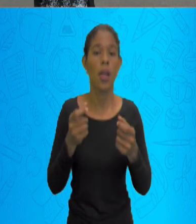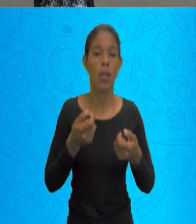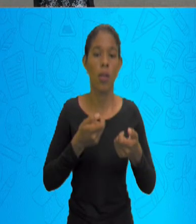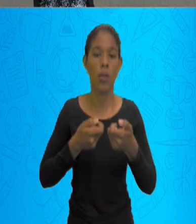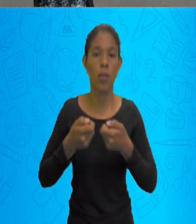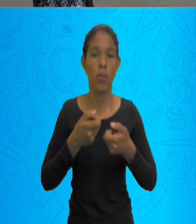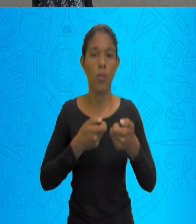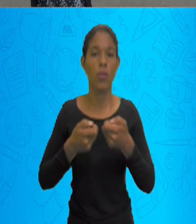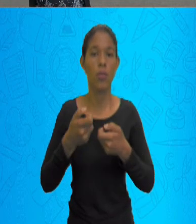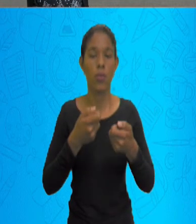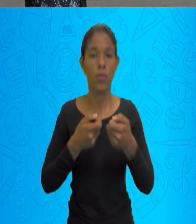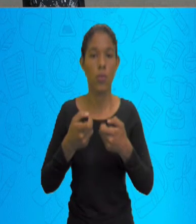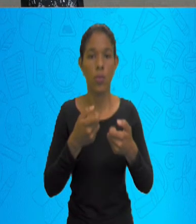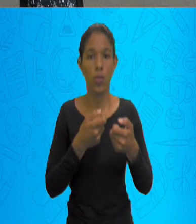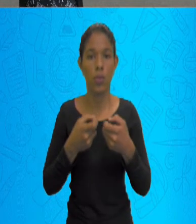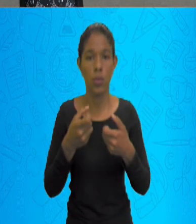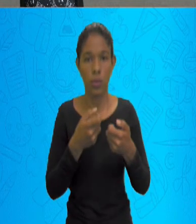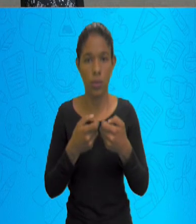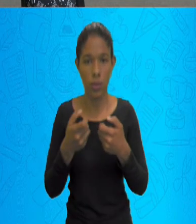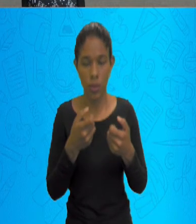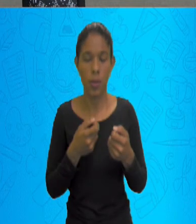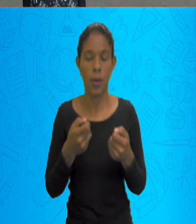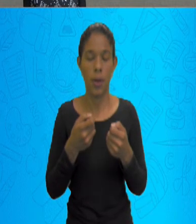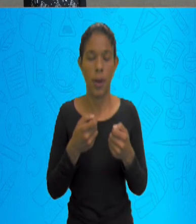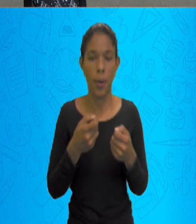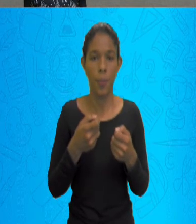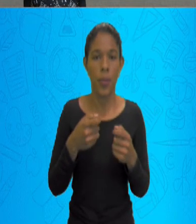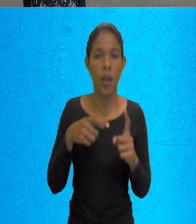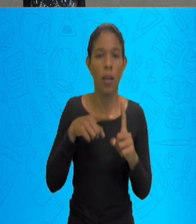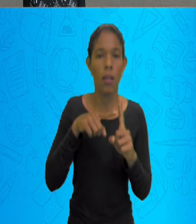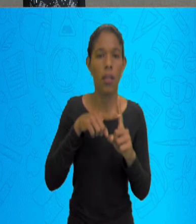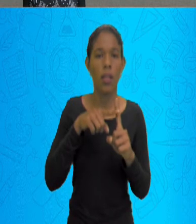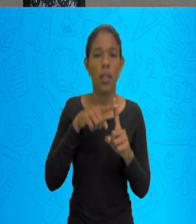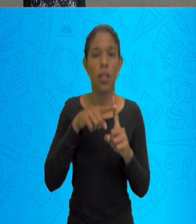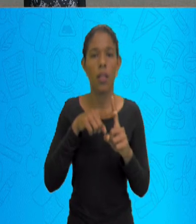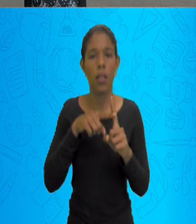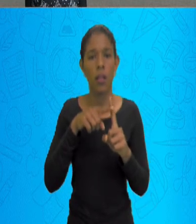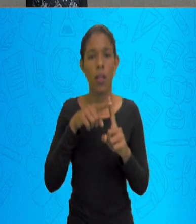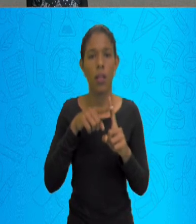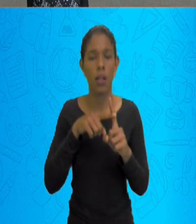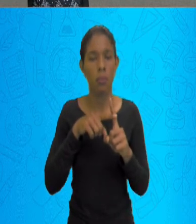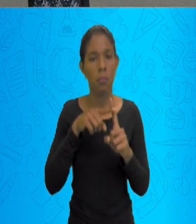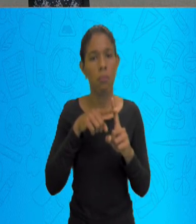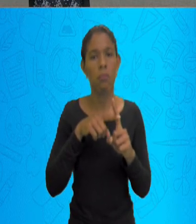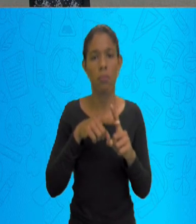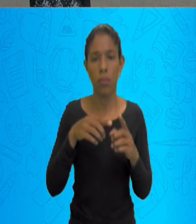considerada estável para que o nosso corpo esteja bem, que é por volta de